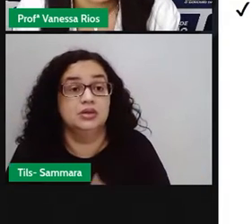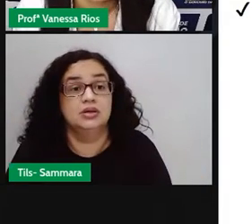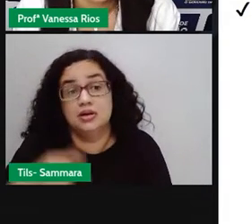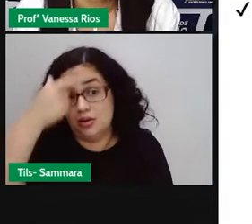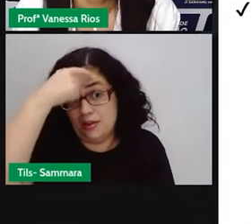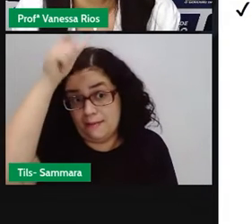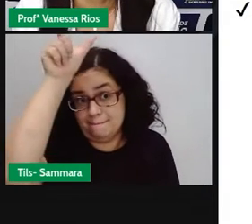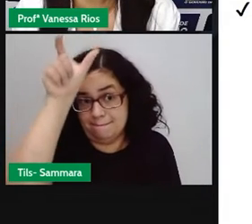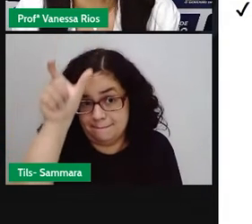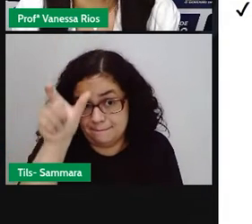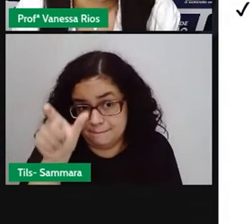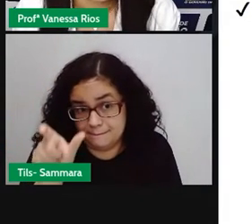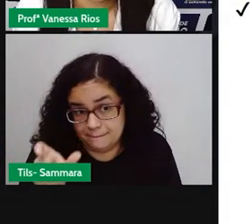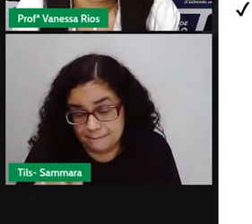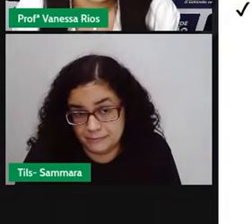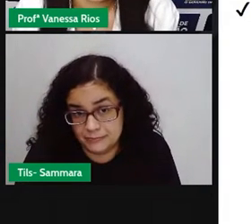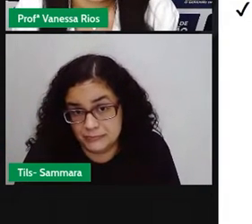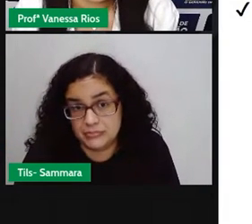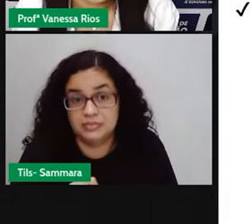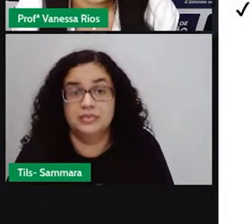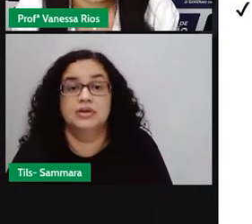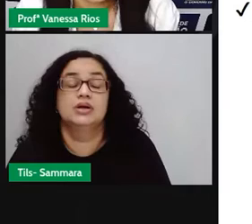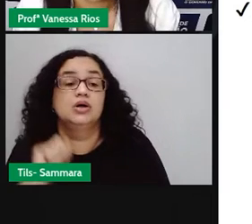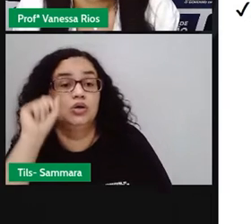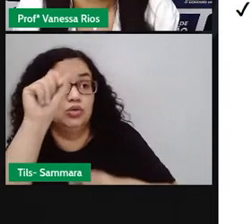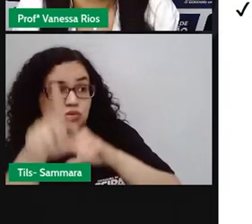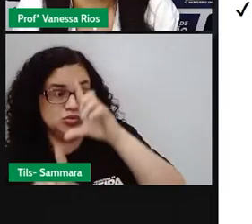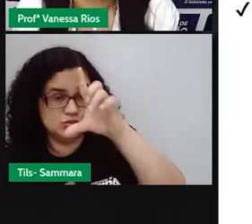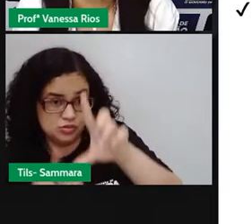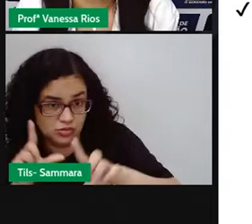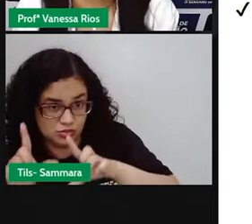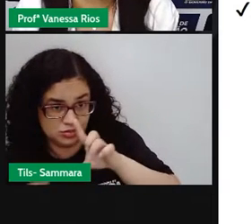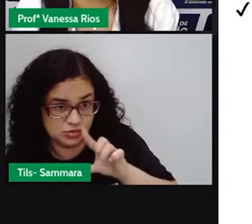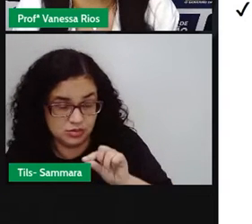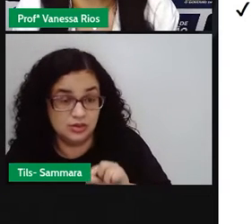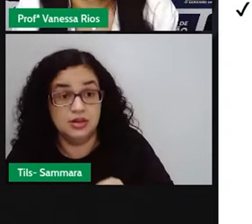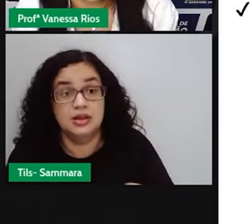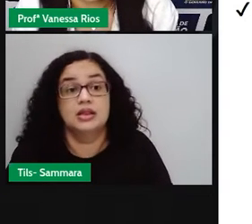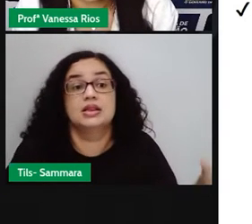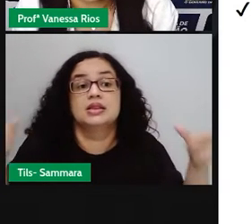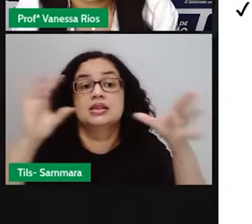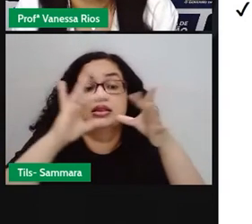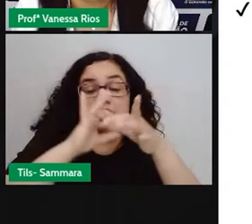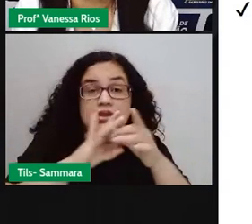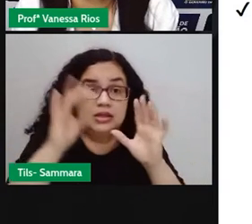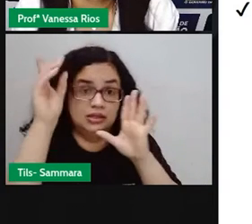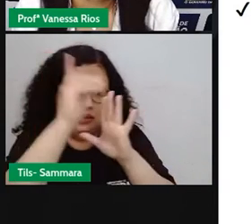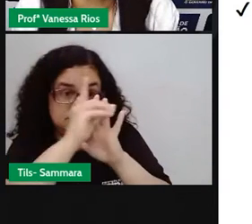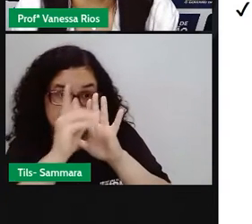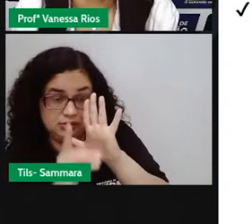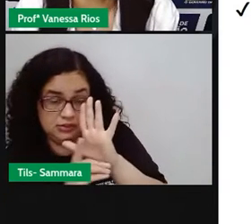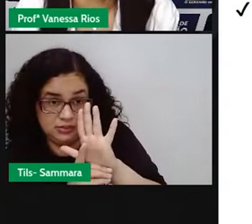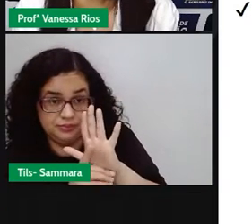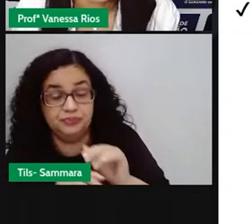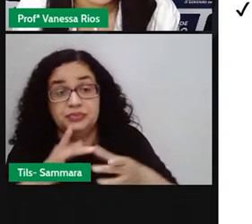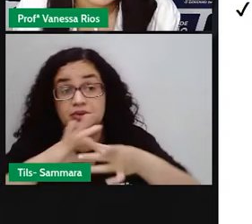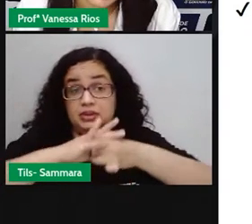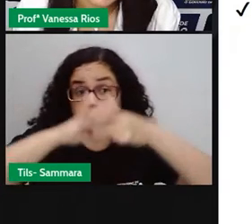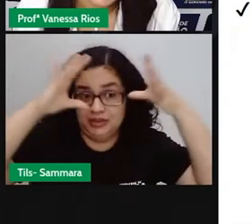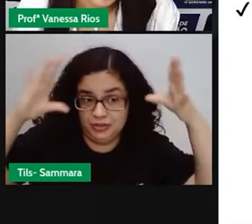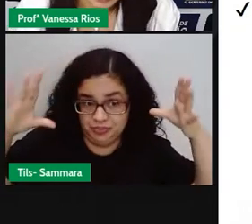cidadão. Então, o votar, o escolher, que é sempre muito ligado à democracia, é um